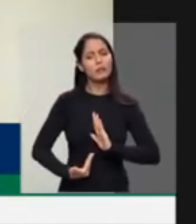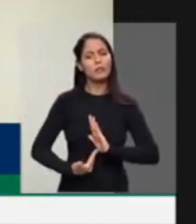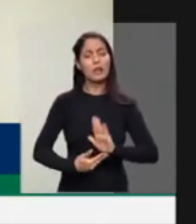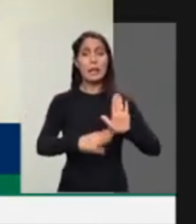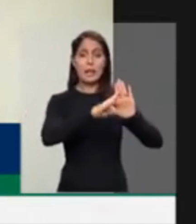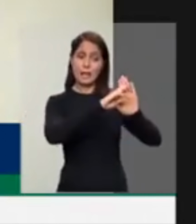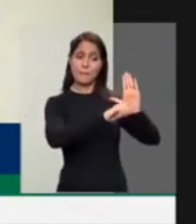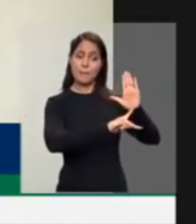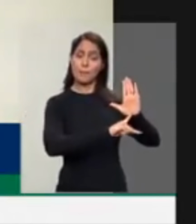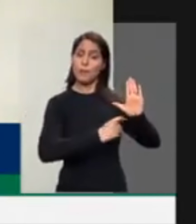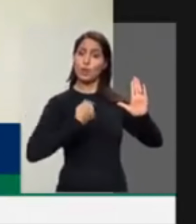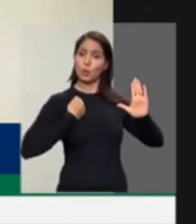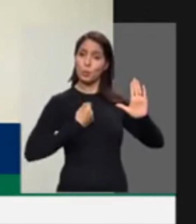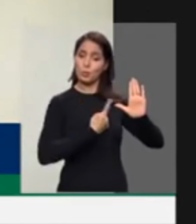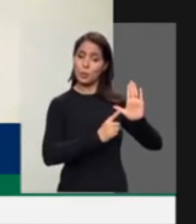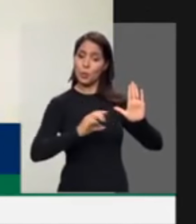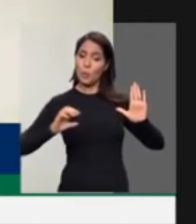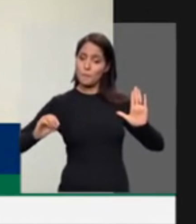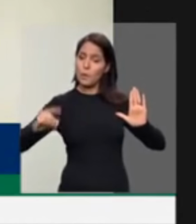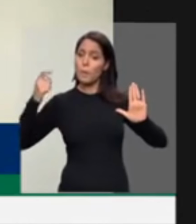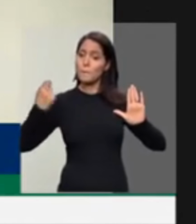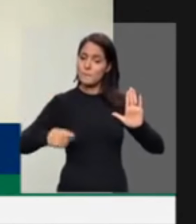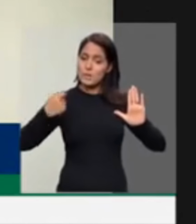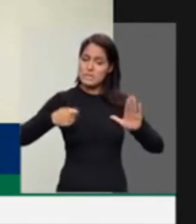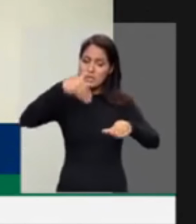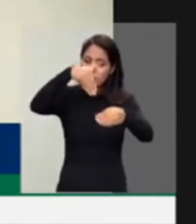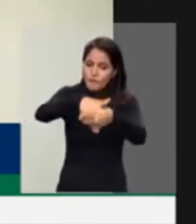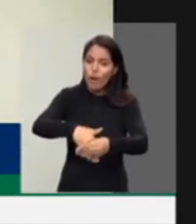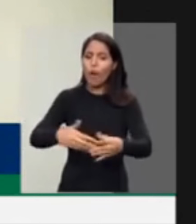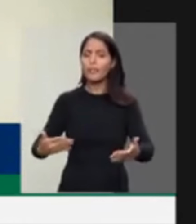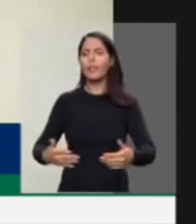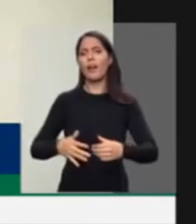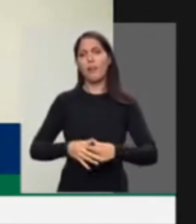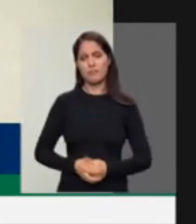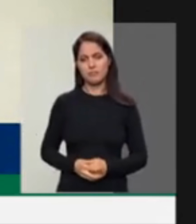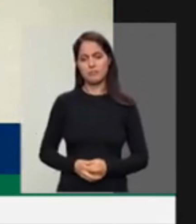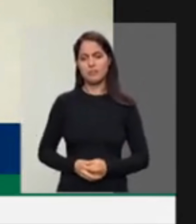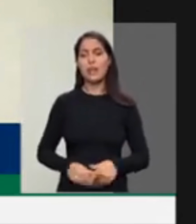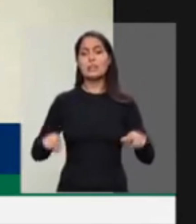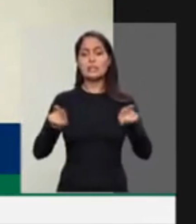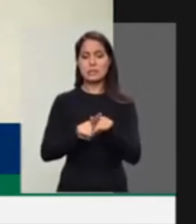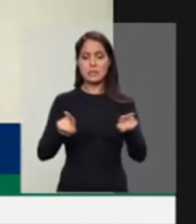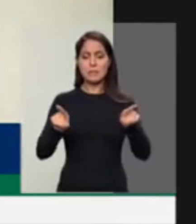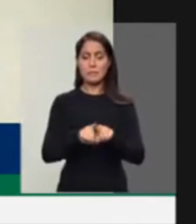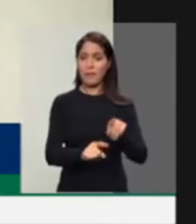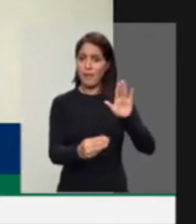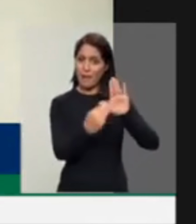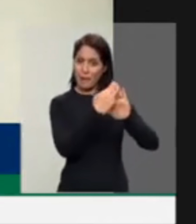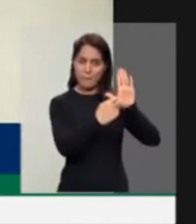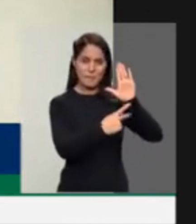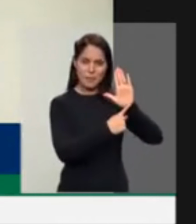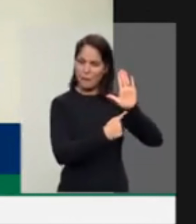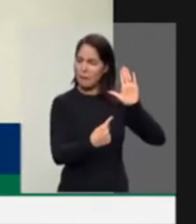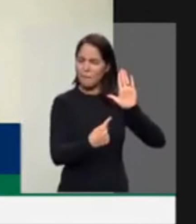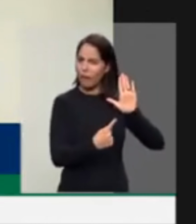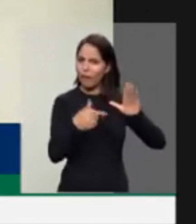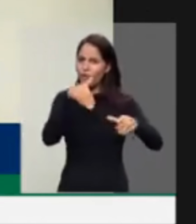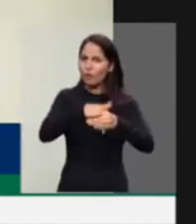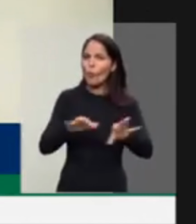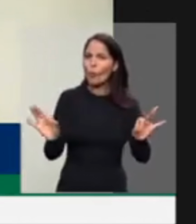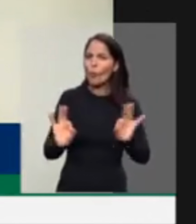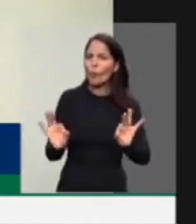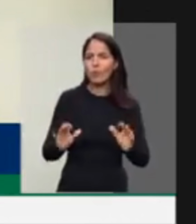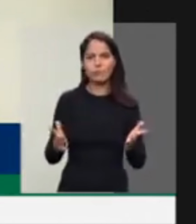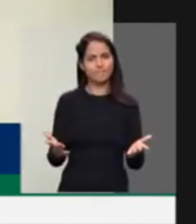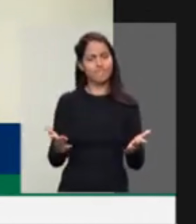MP número 1000 seja pautada. E ainda assim, a MP não é colocada em votação.